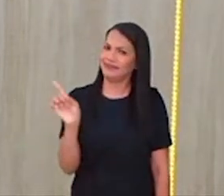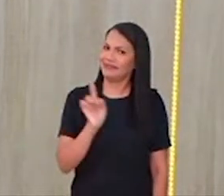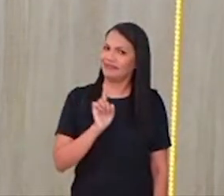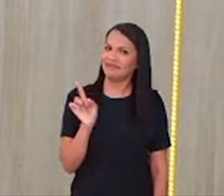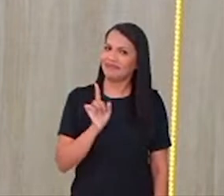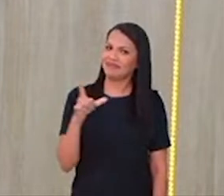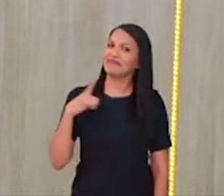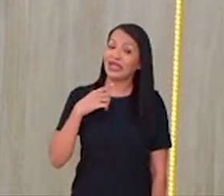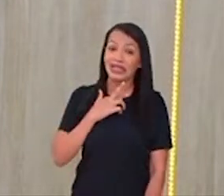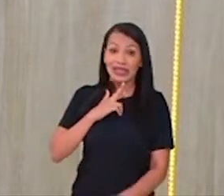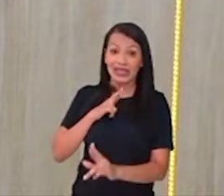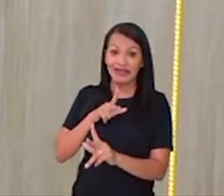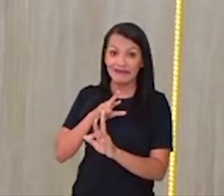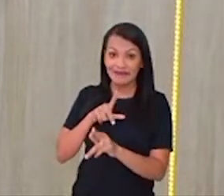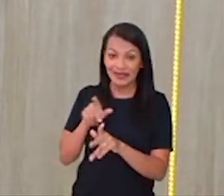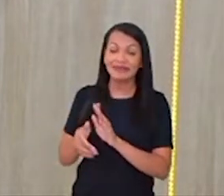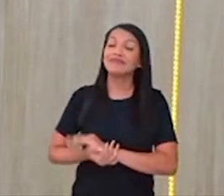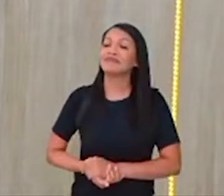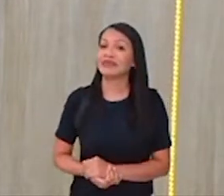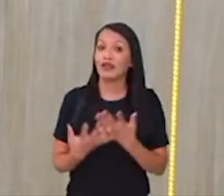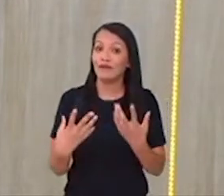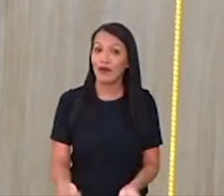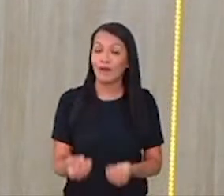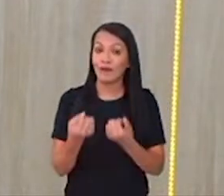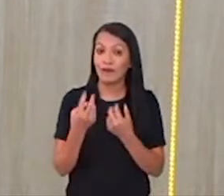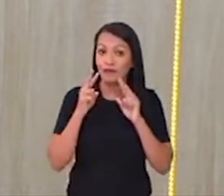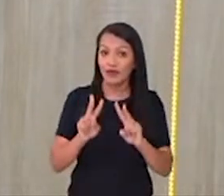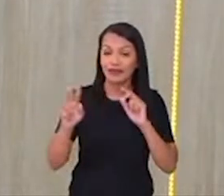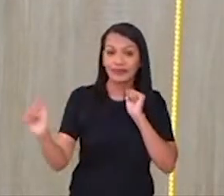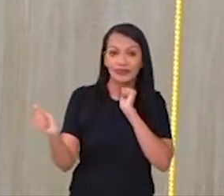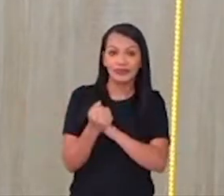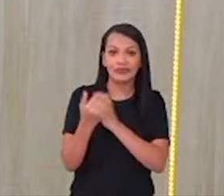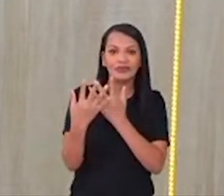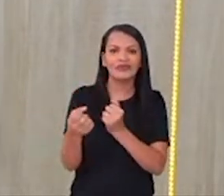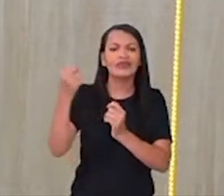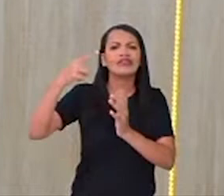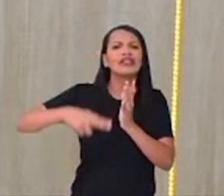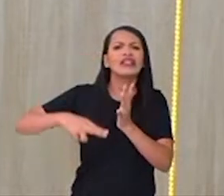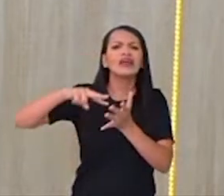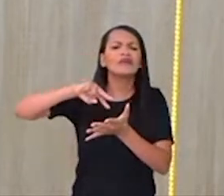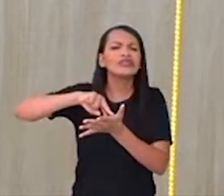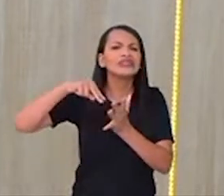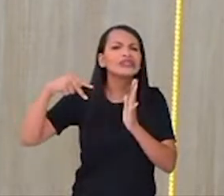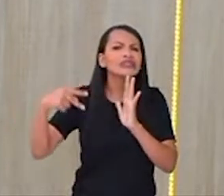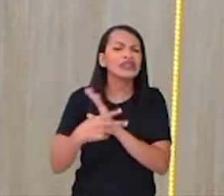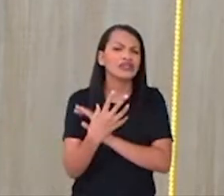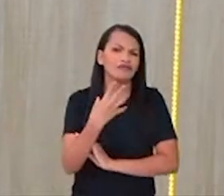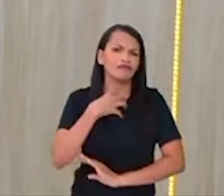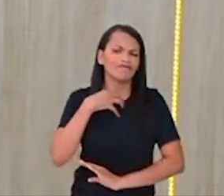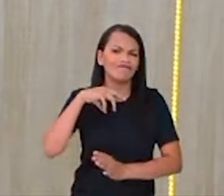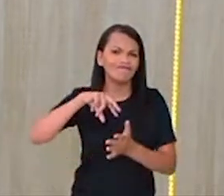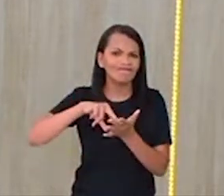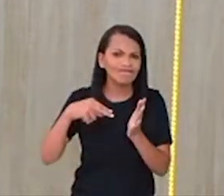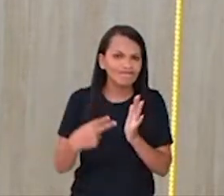professora Viviane? Não tem. Vamos ver aqui juntos, vamos ler juntos os sentidos